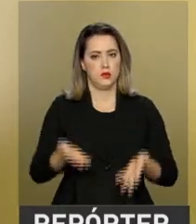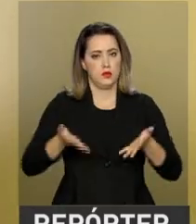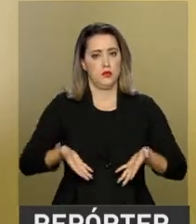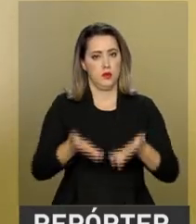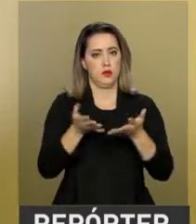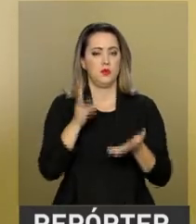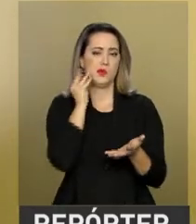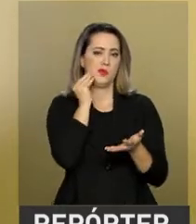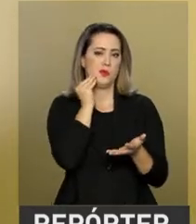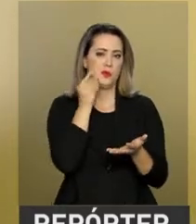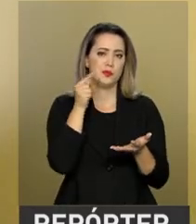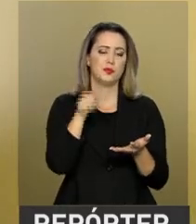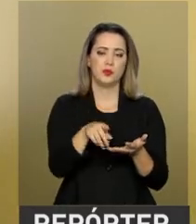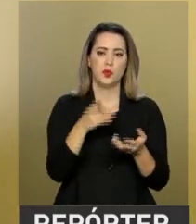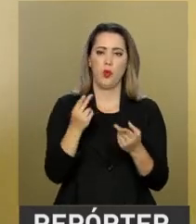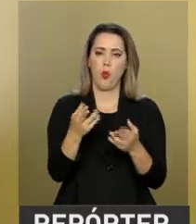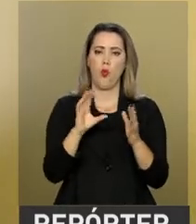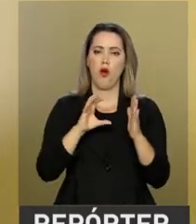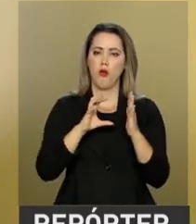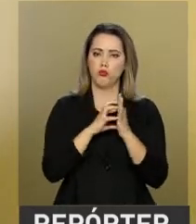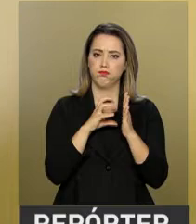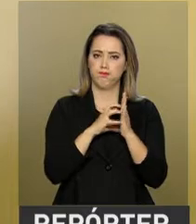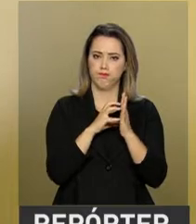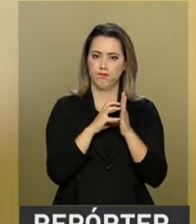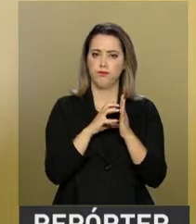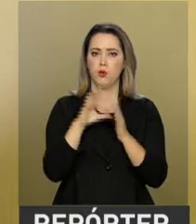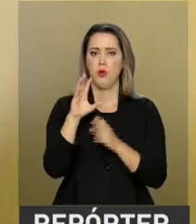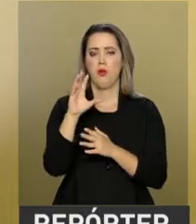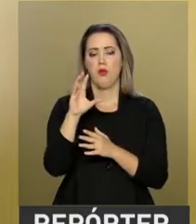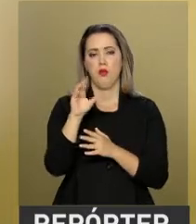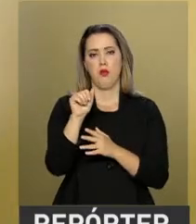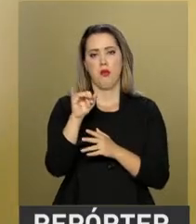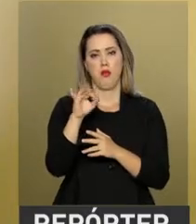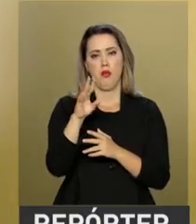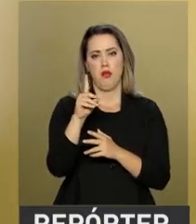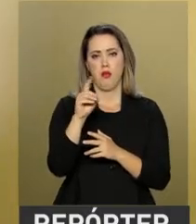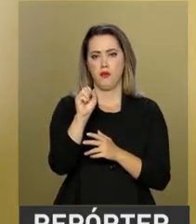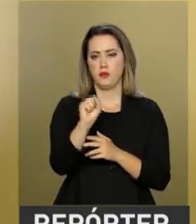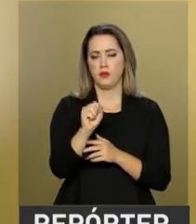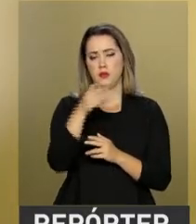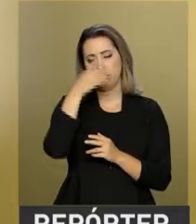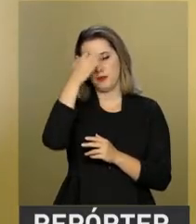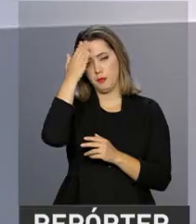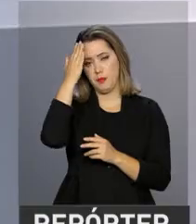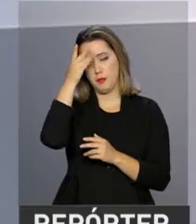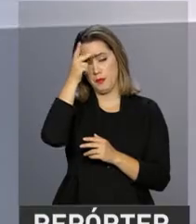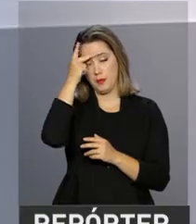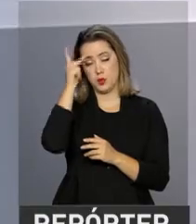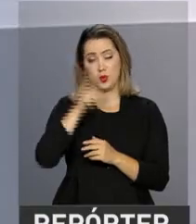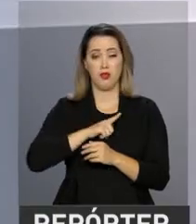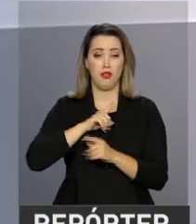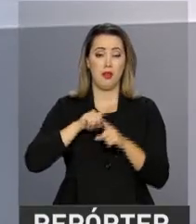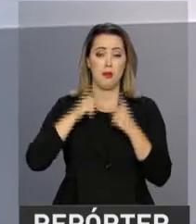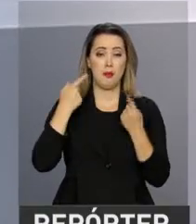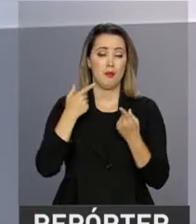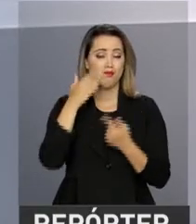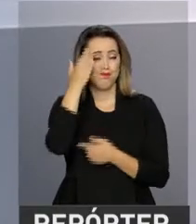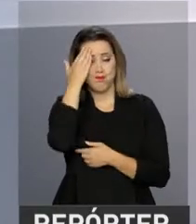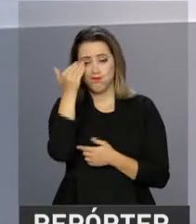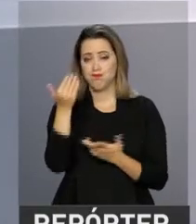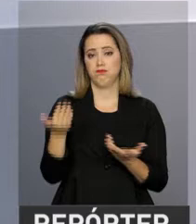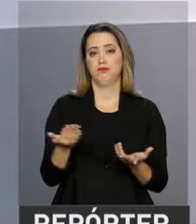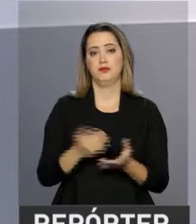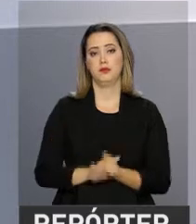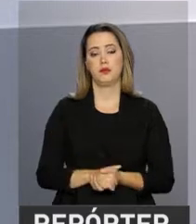testagem como temos que fazer com a aids também que temos muitas pessoas que são portadores não sabem vamos falar agora de